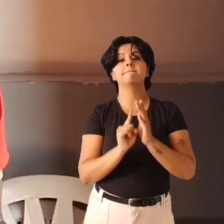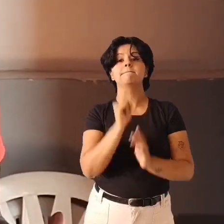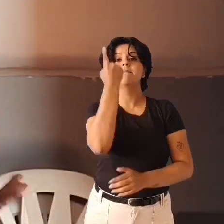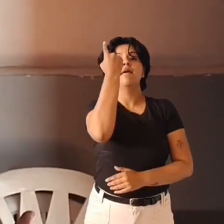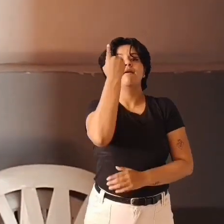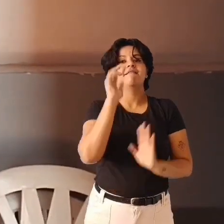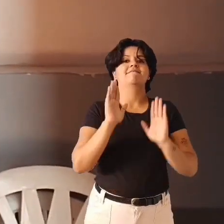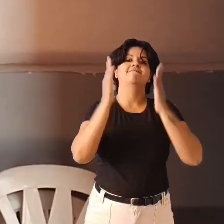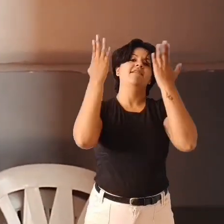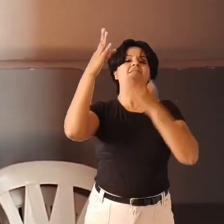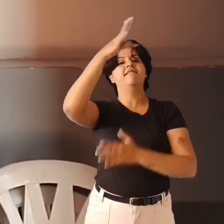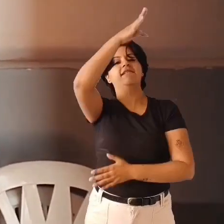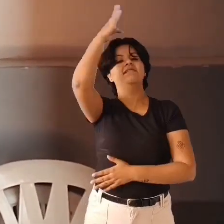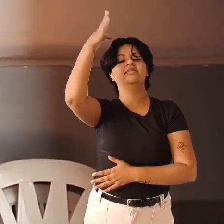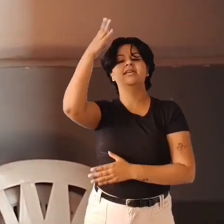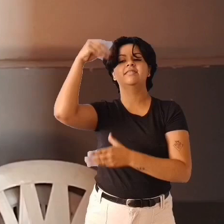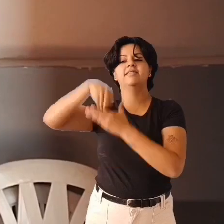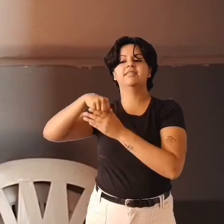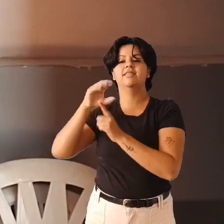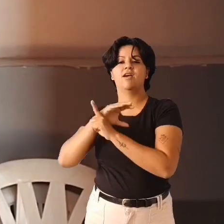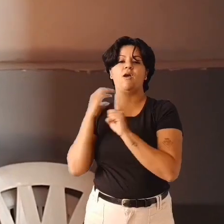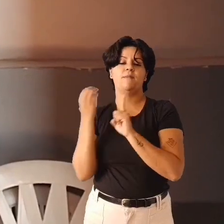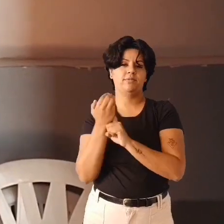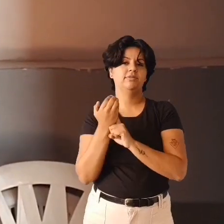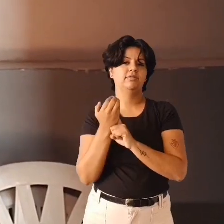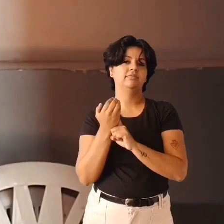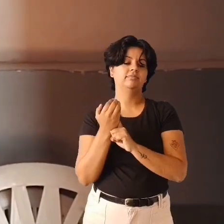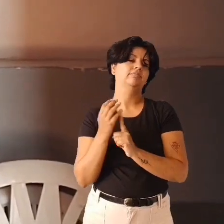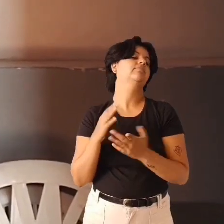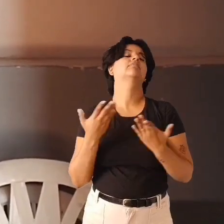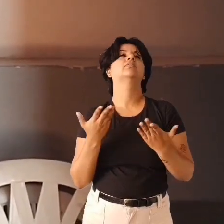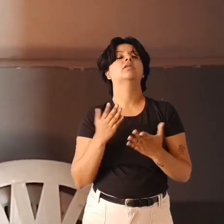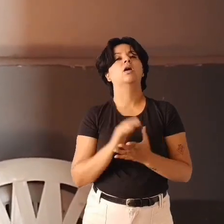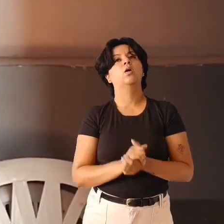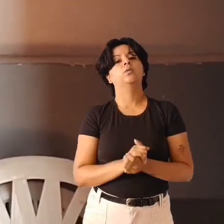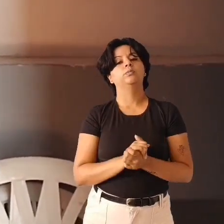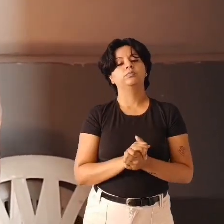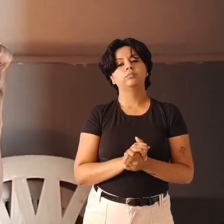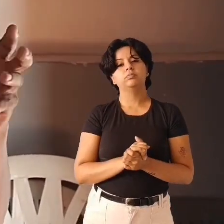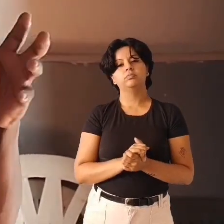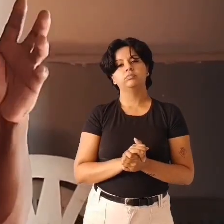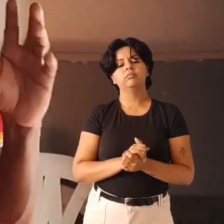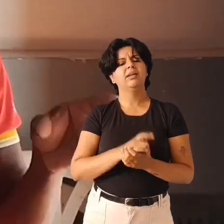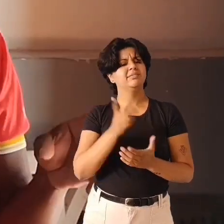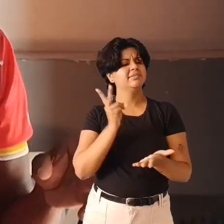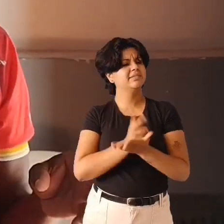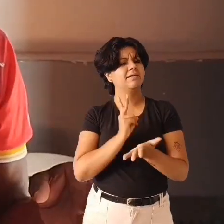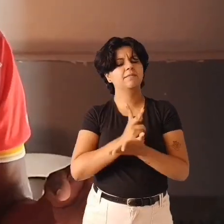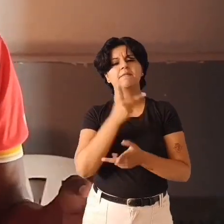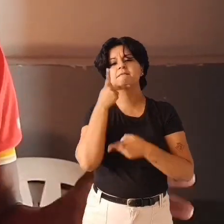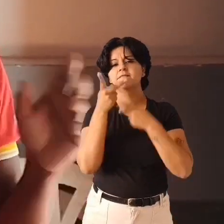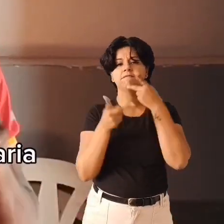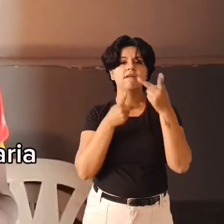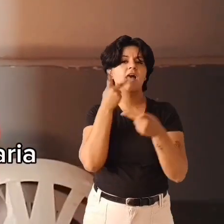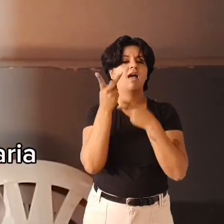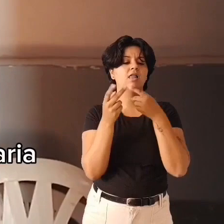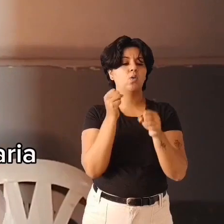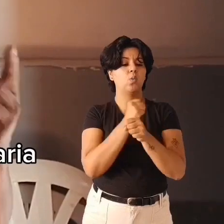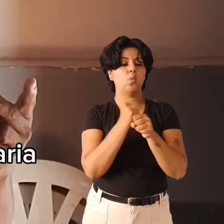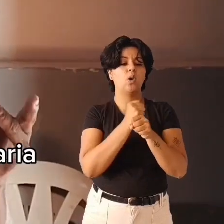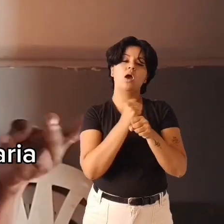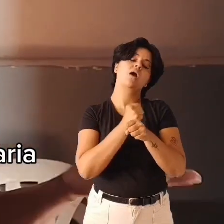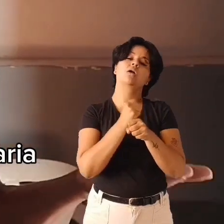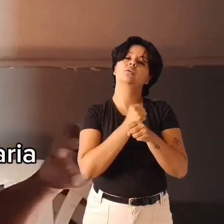1677, foi quando foi realizada a primeira festa de Santiago dentro da comunidade. Então, uma das questões que a gente bate muito